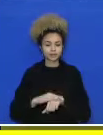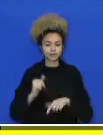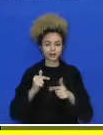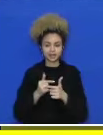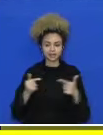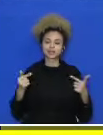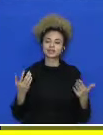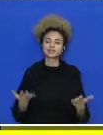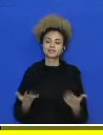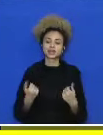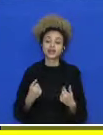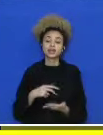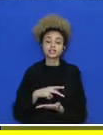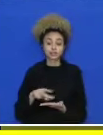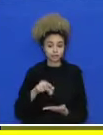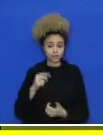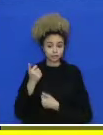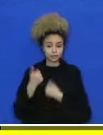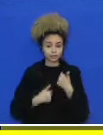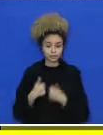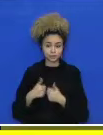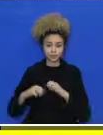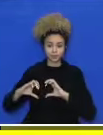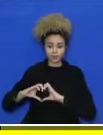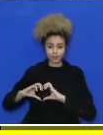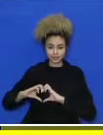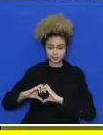sorte vem. Sorteio do Time do Coração.